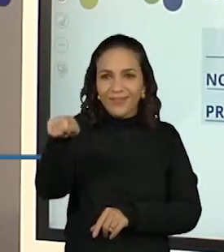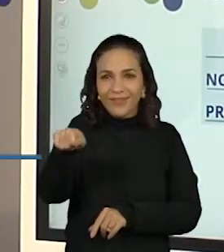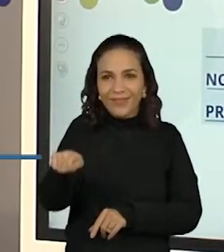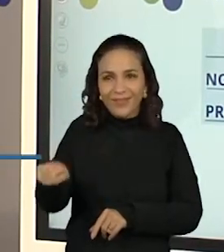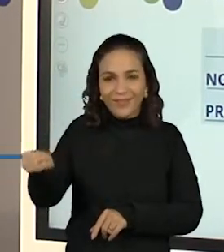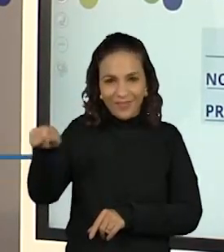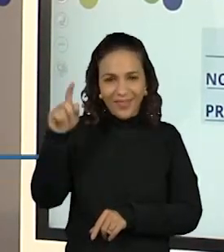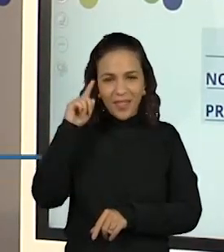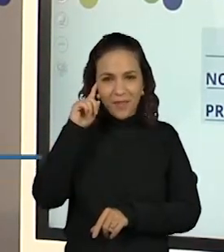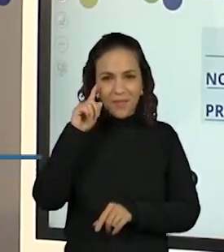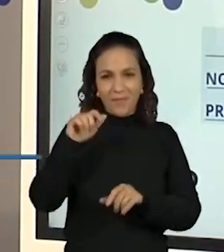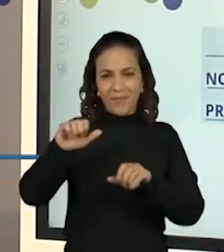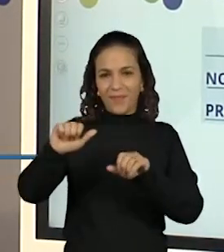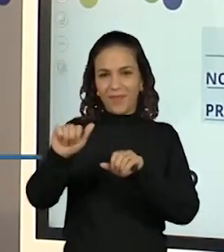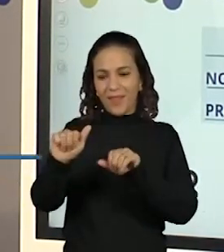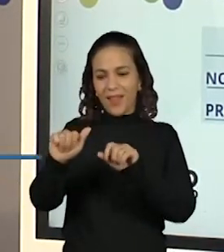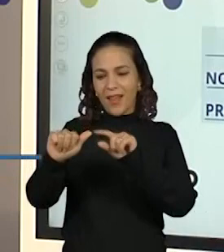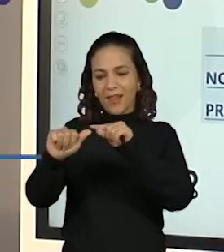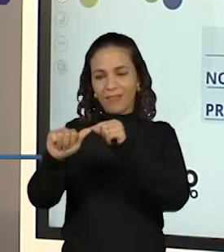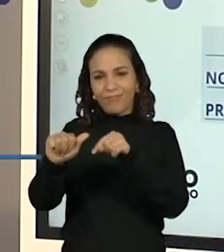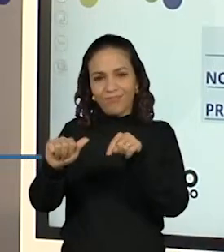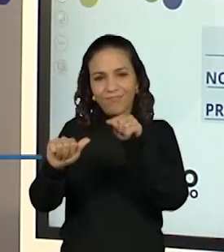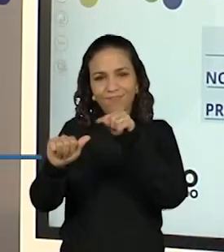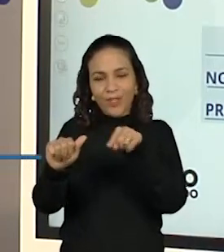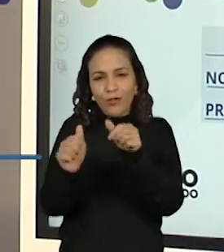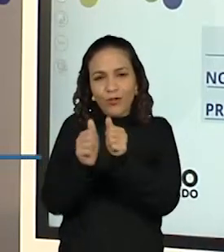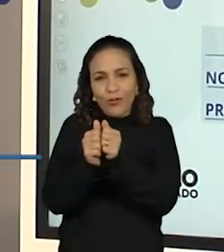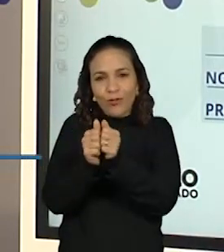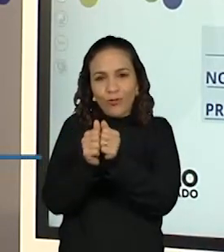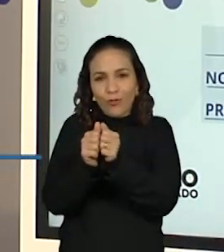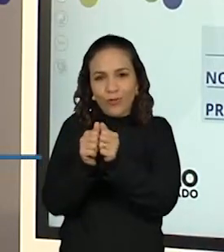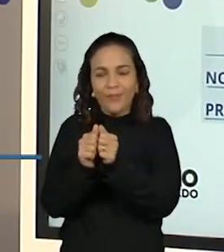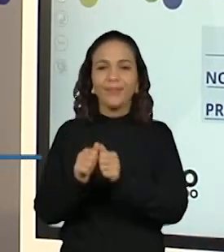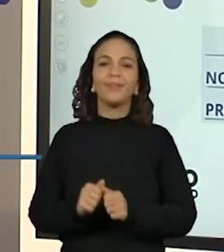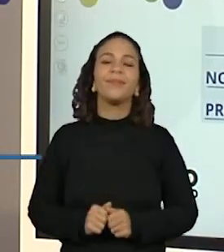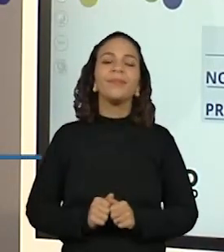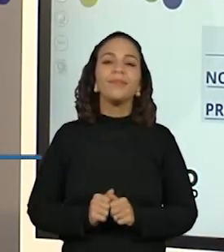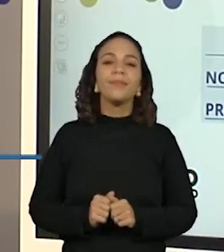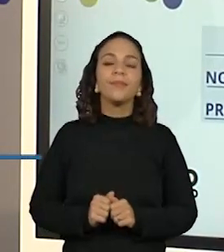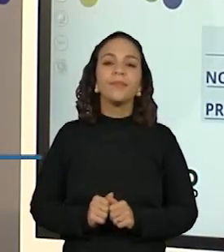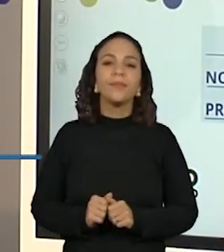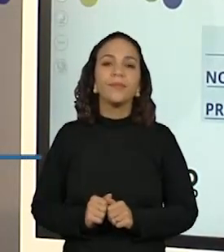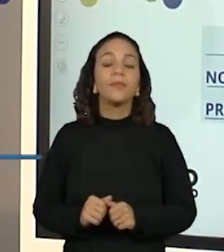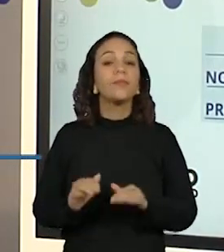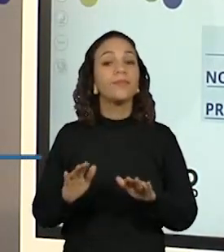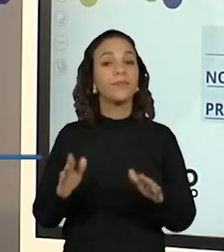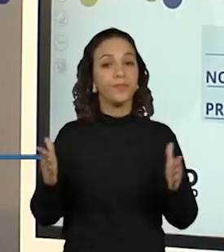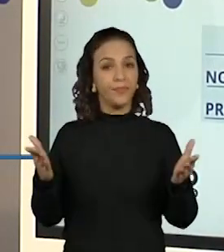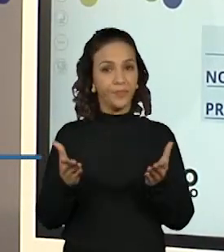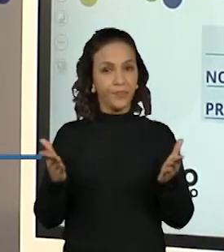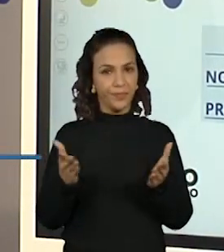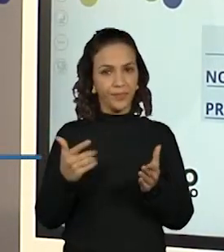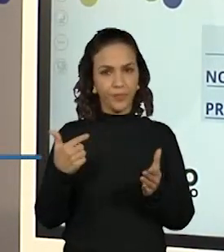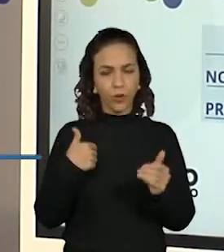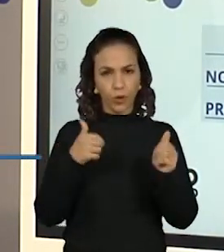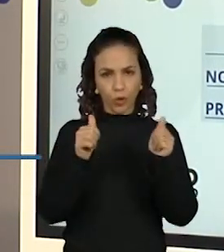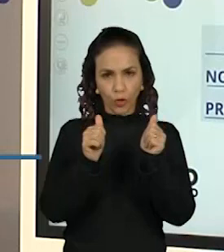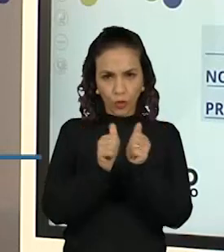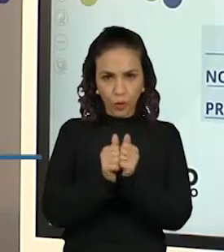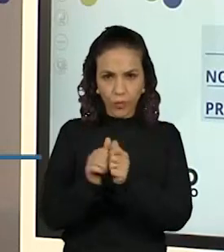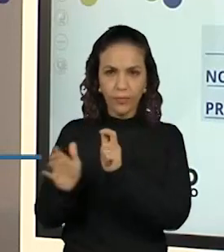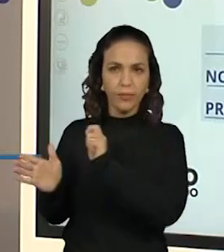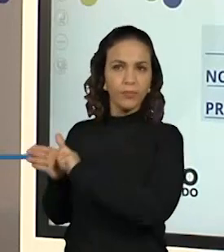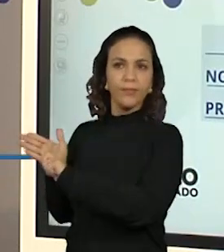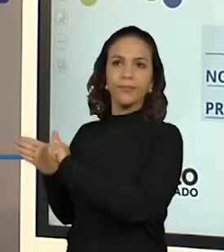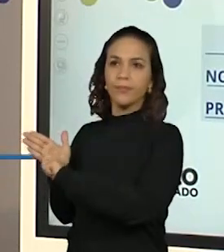que já foi apresentada para você em outros momentos. Ora, neste momento eu não farei com vocês o registro, mas